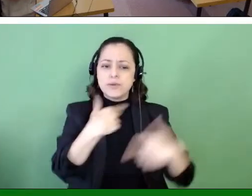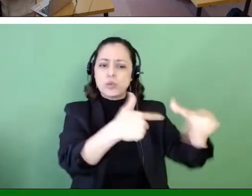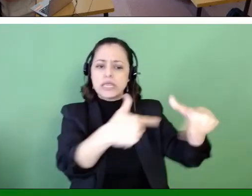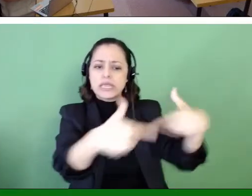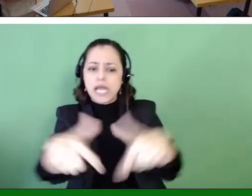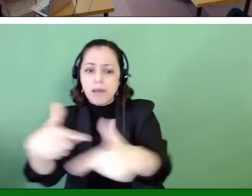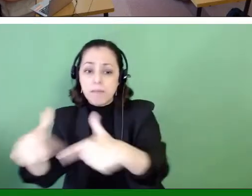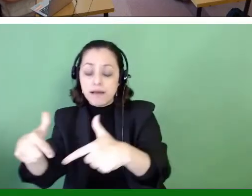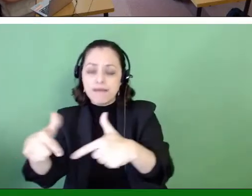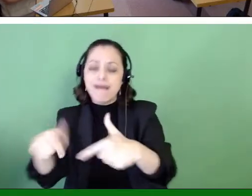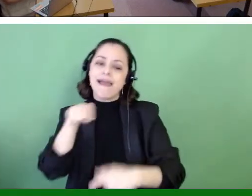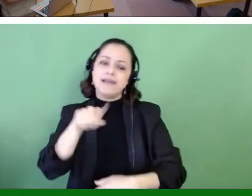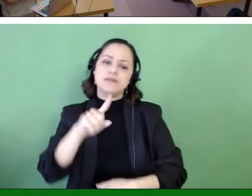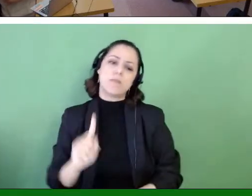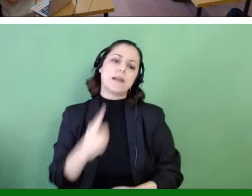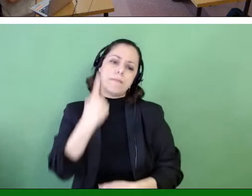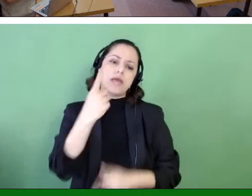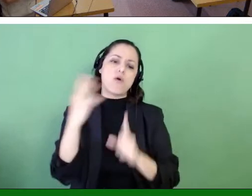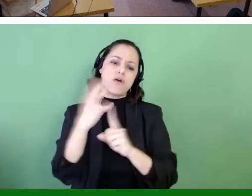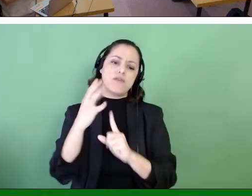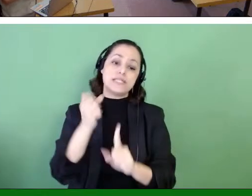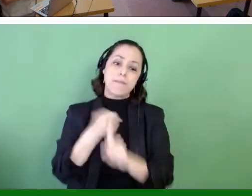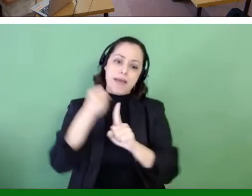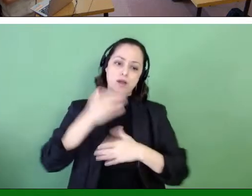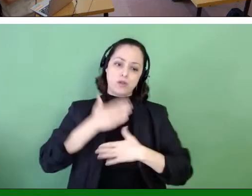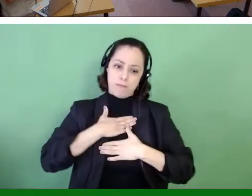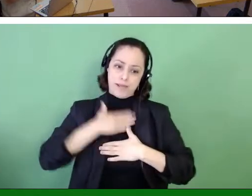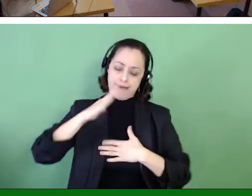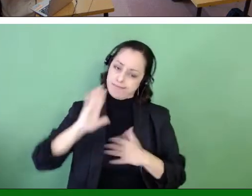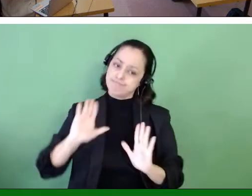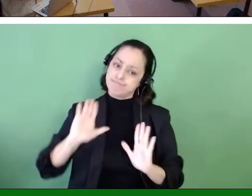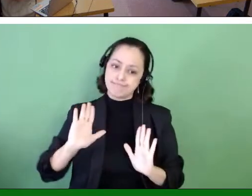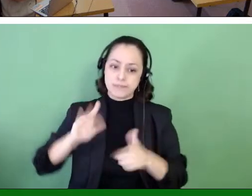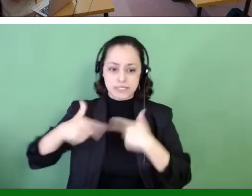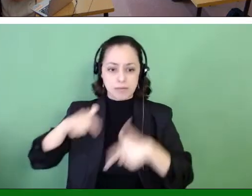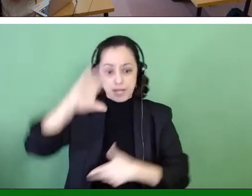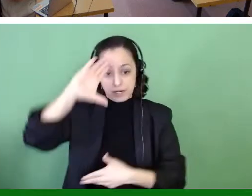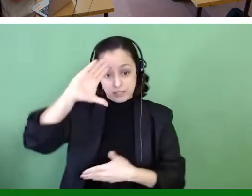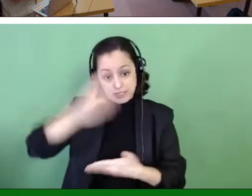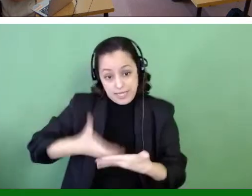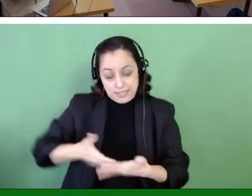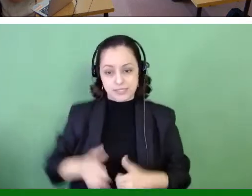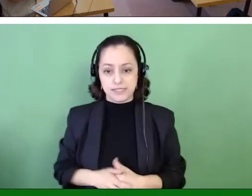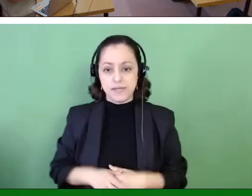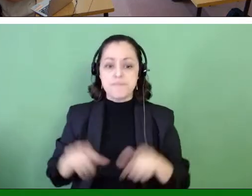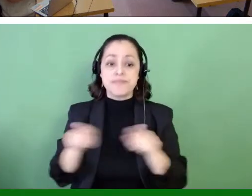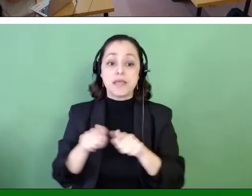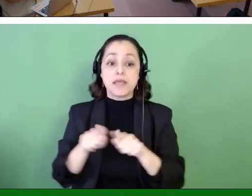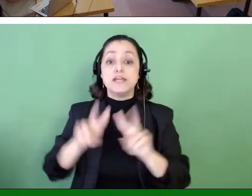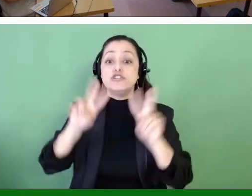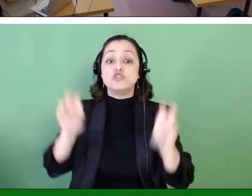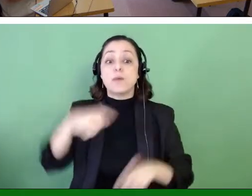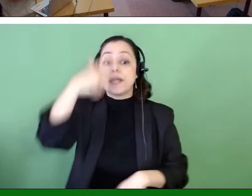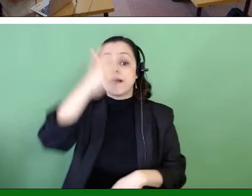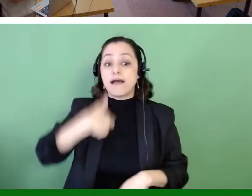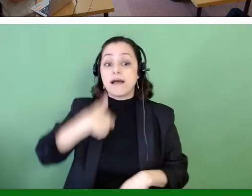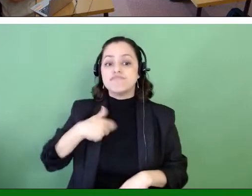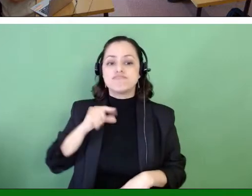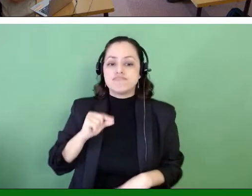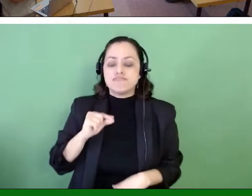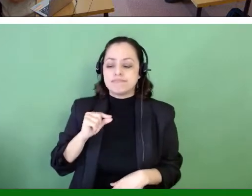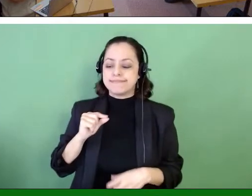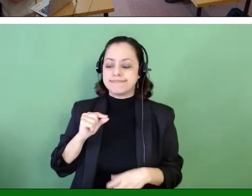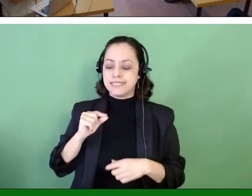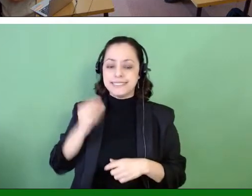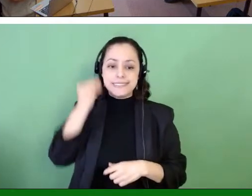impacto. E é claro que, em relação ao meu fazer docente, como a professora Neiva muito bem mencionou, quando eu comecei a